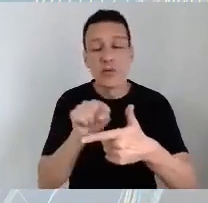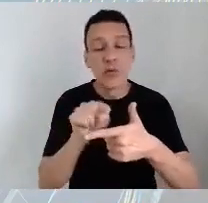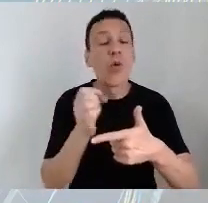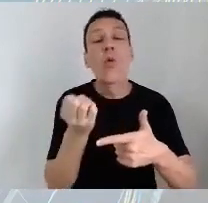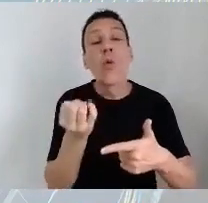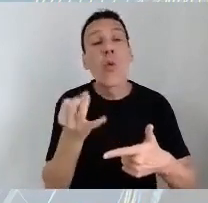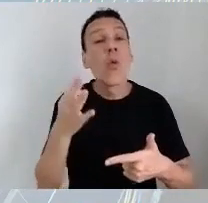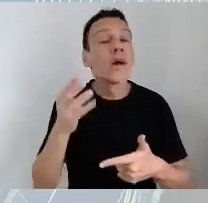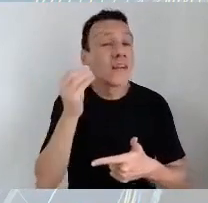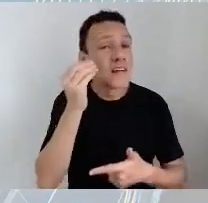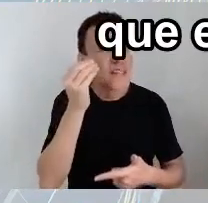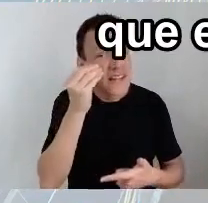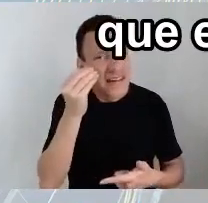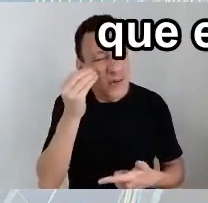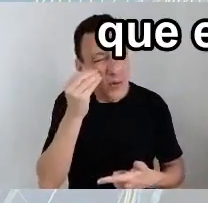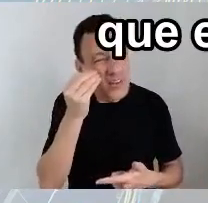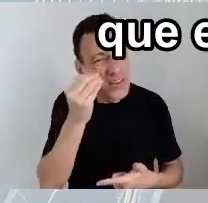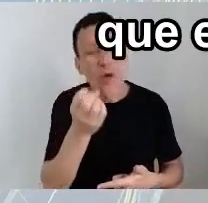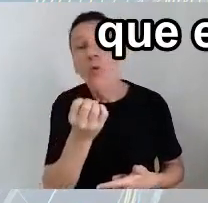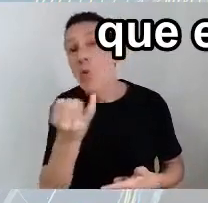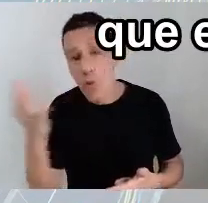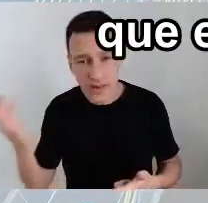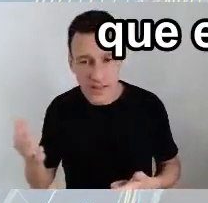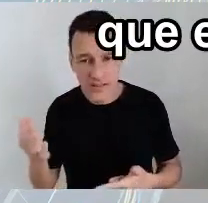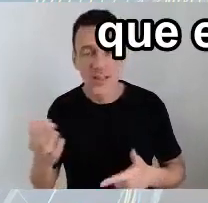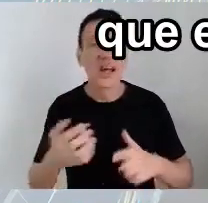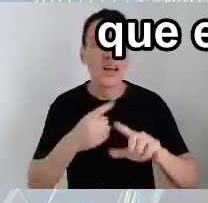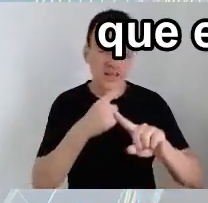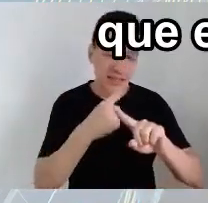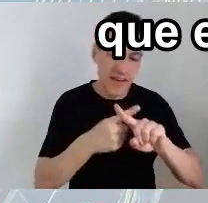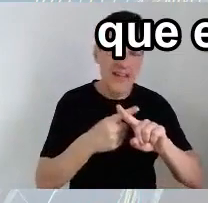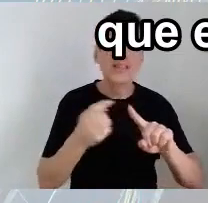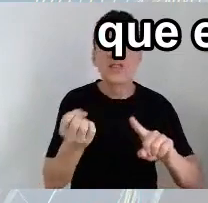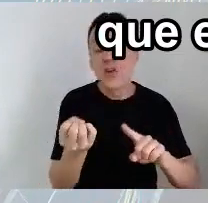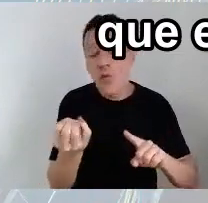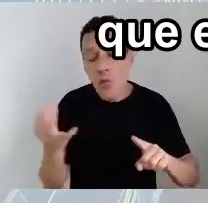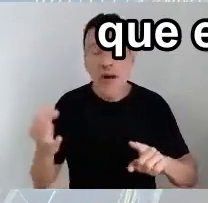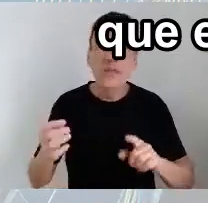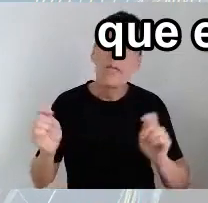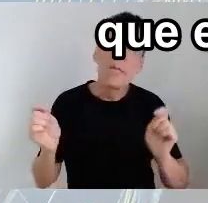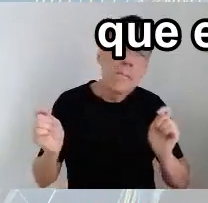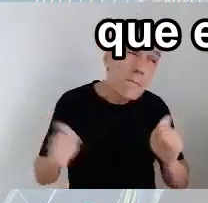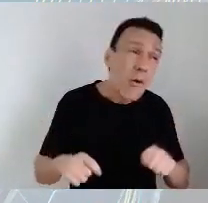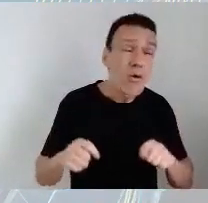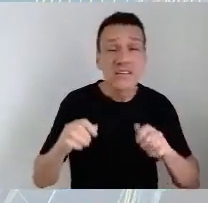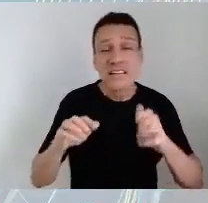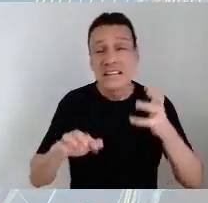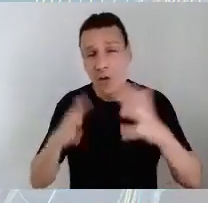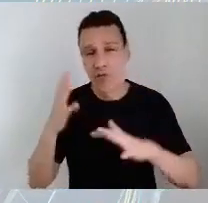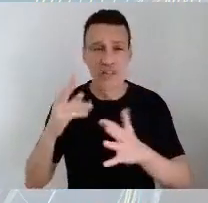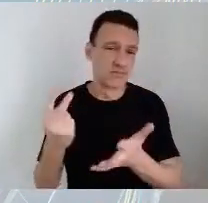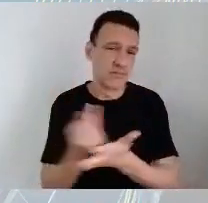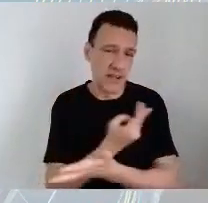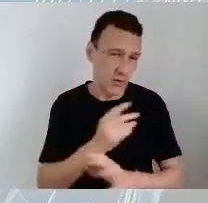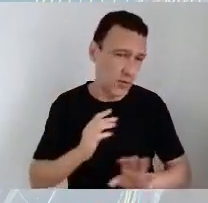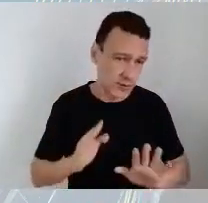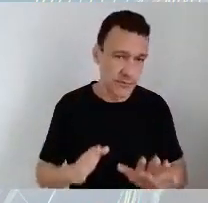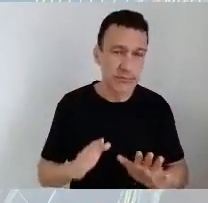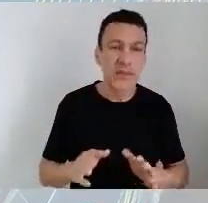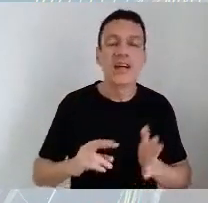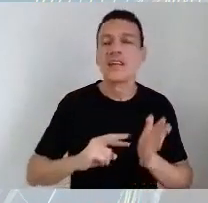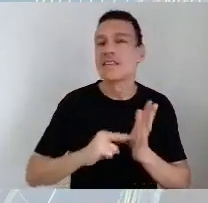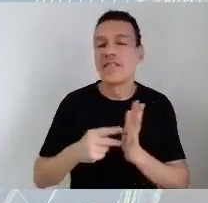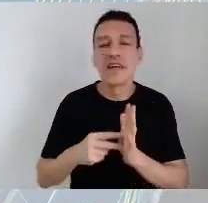o número de possíveis erros. Esses possíveis erros são basicamente os lugares onde as pessoas estão errando, né, dentro